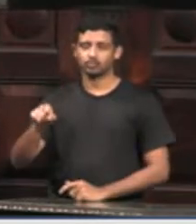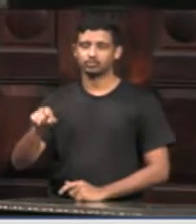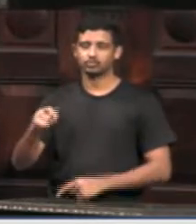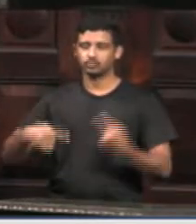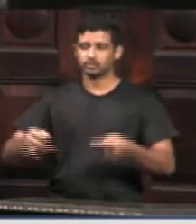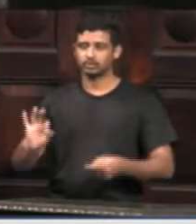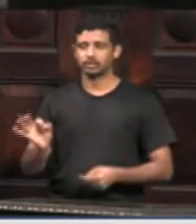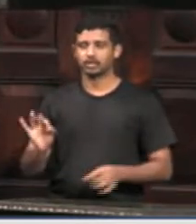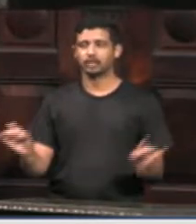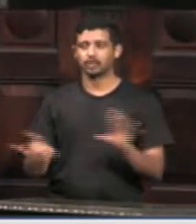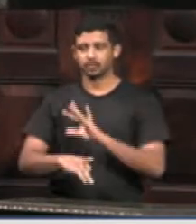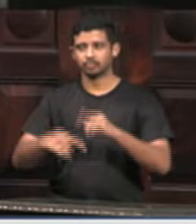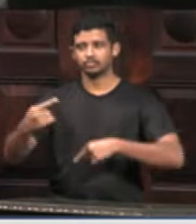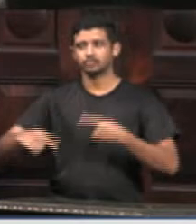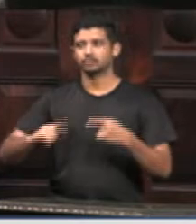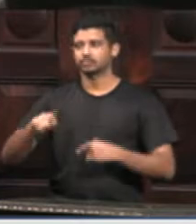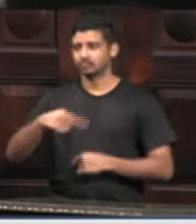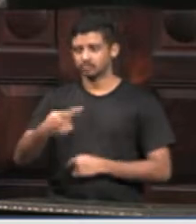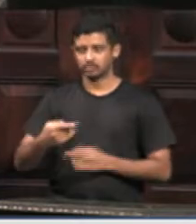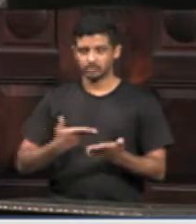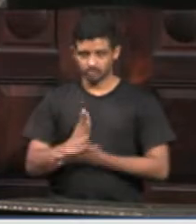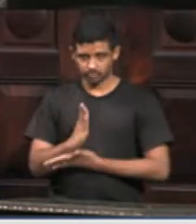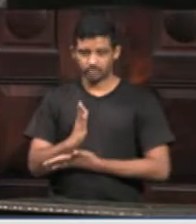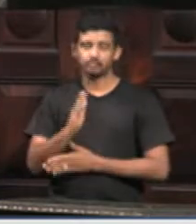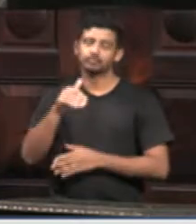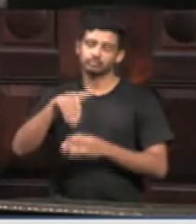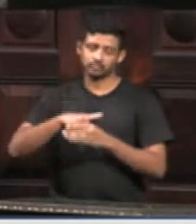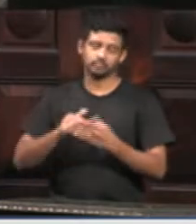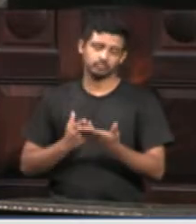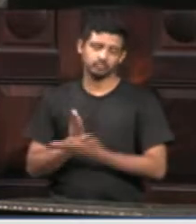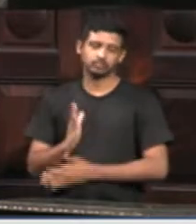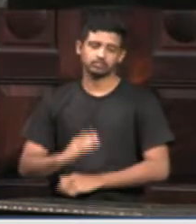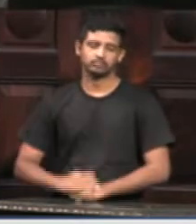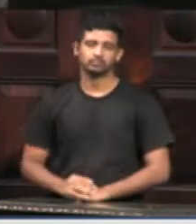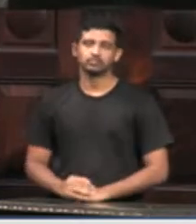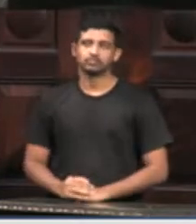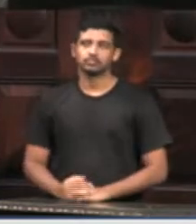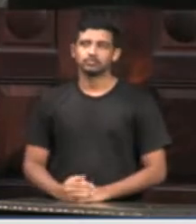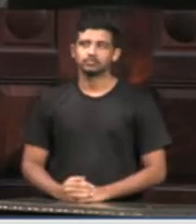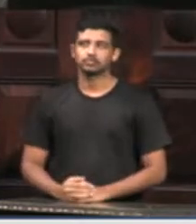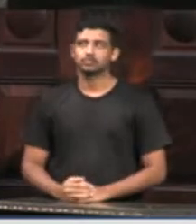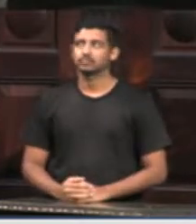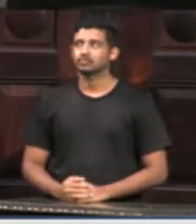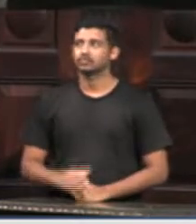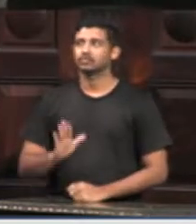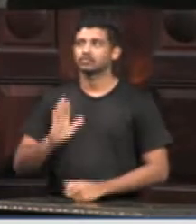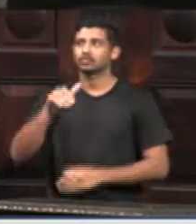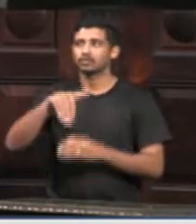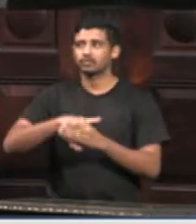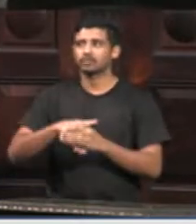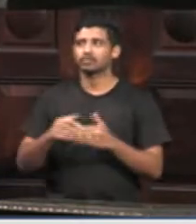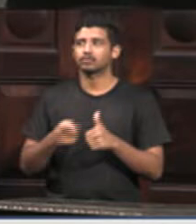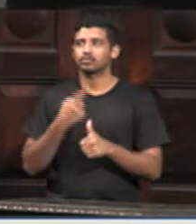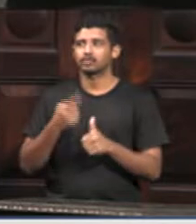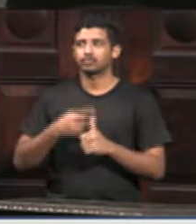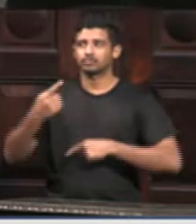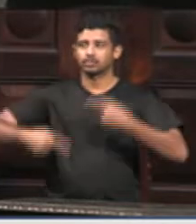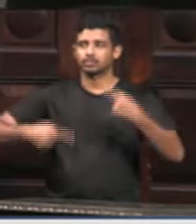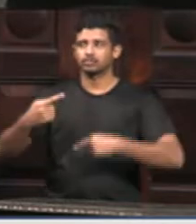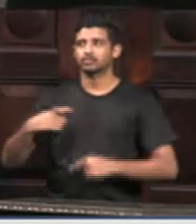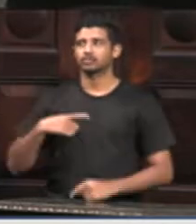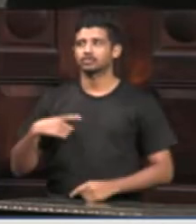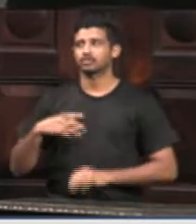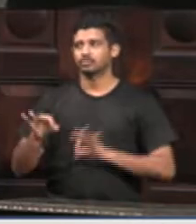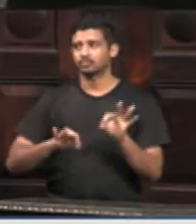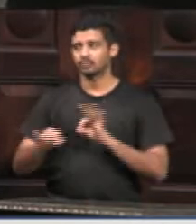discussão. Em votação, os senhores que aprovam nessa comissão, aprovado. Em votação, em primeira discussão, projeto